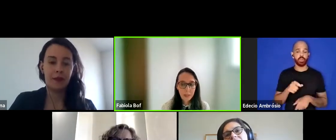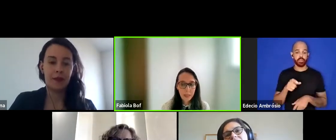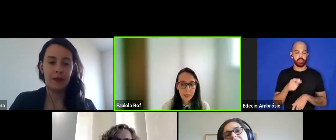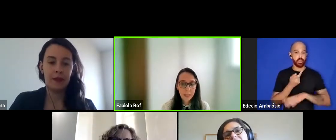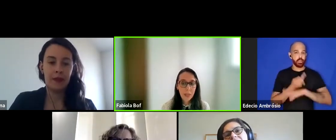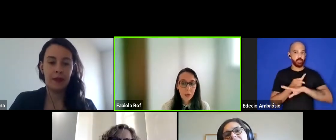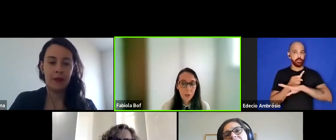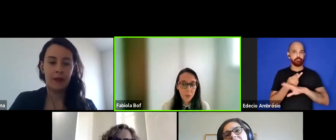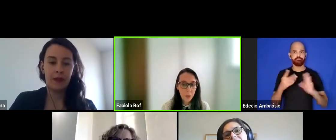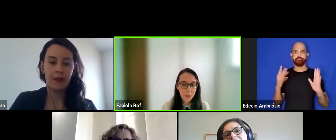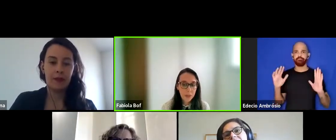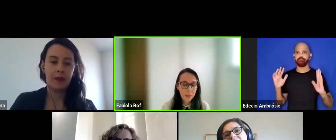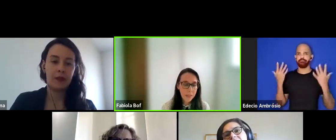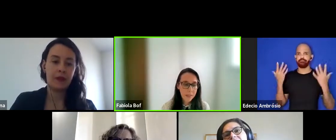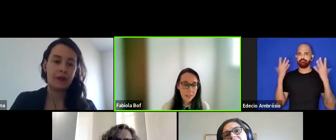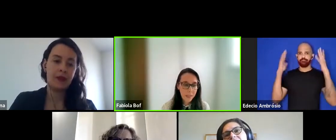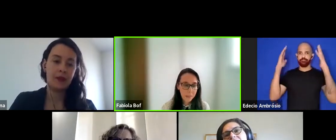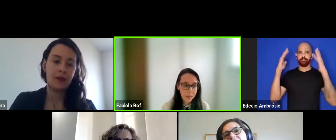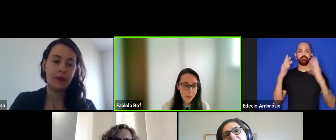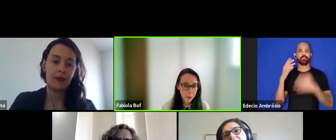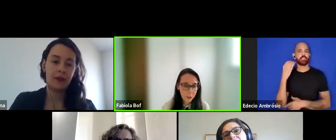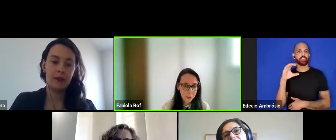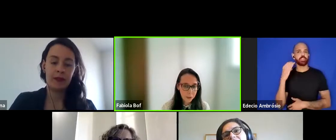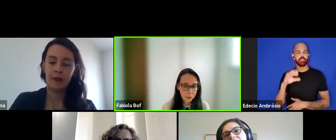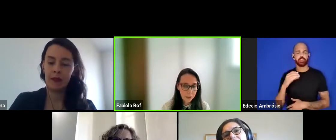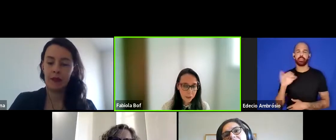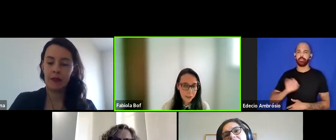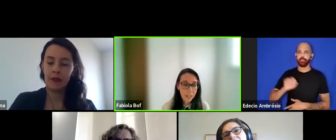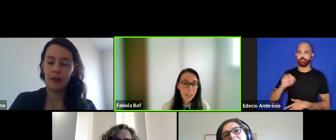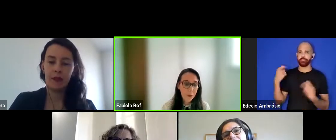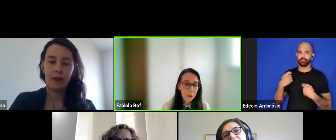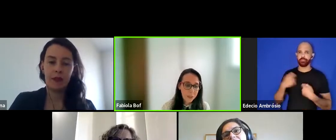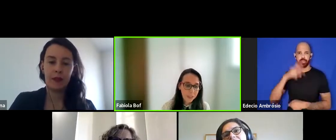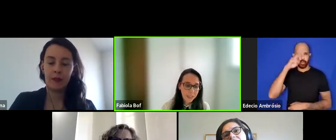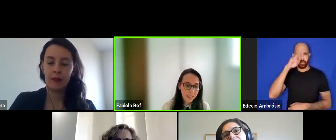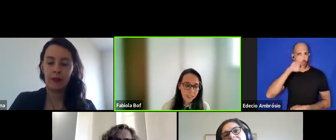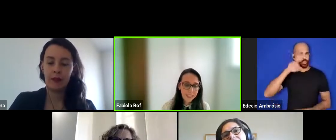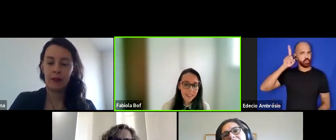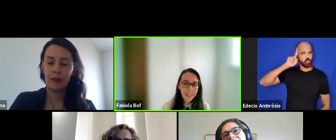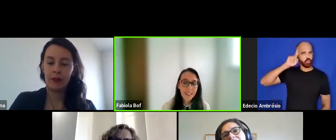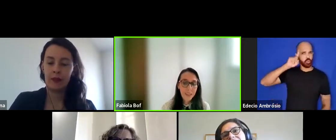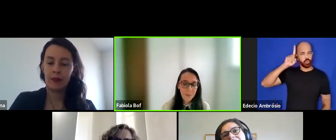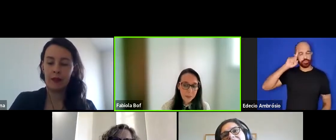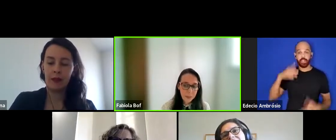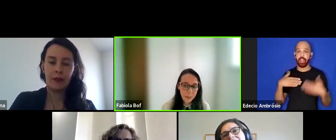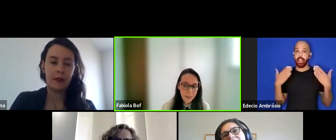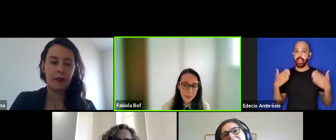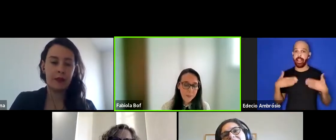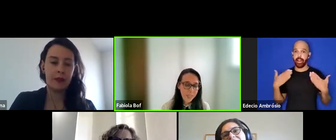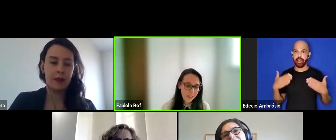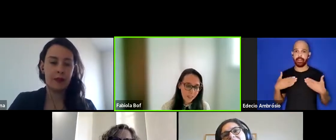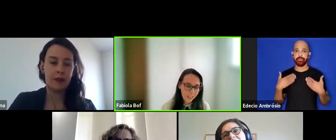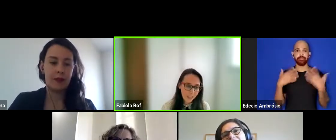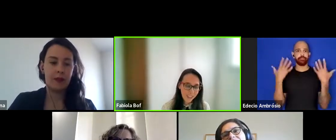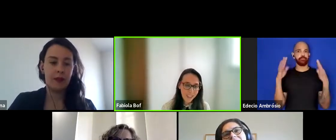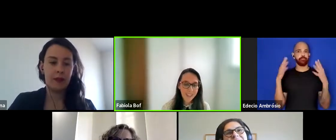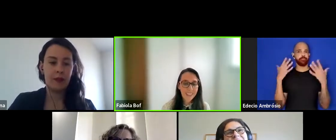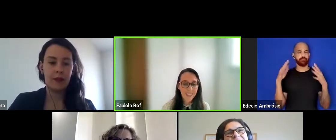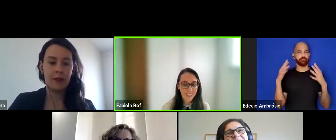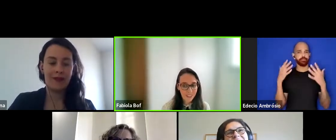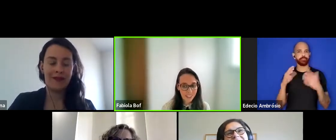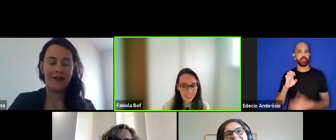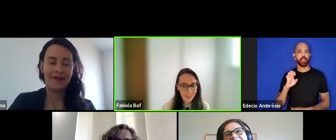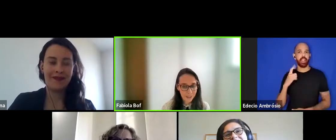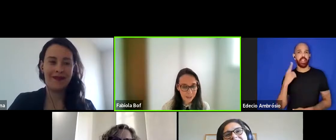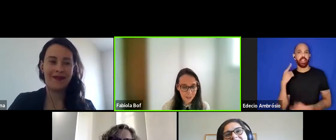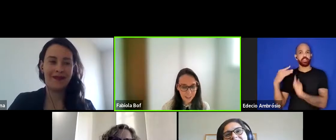a nossa ciência, cuja importância merece ser lembrada todos os dias. E com muita alegria, eu parabenizo a minha